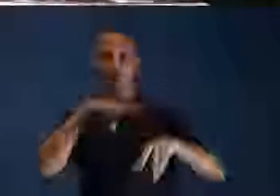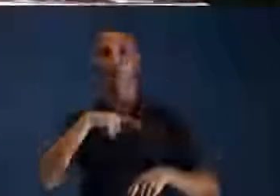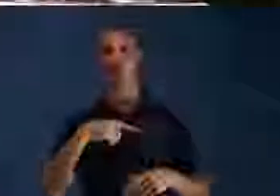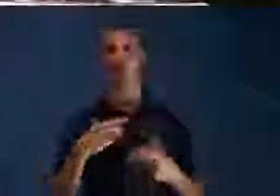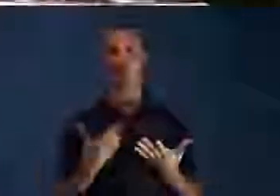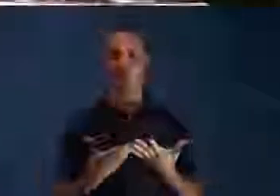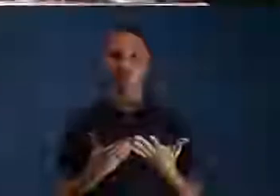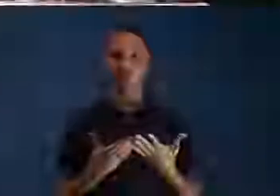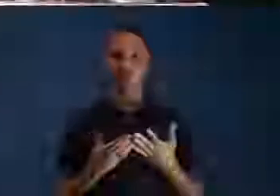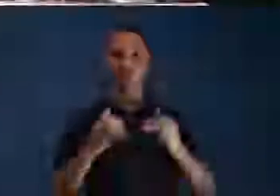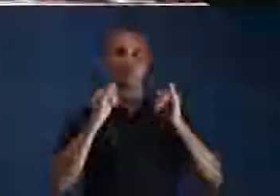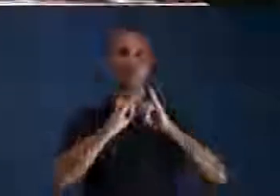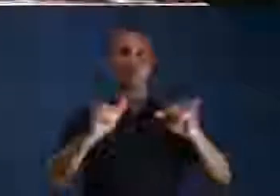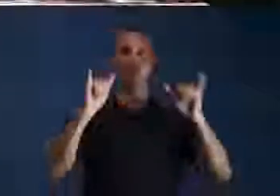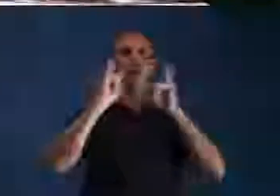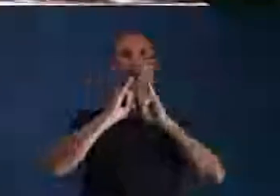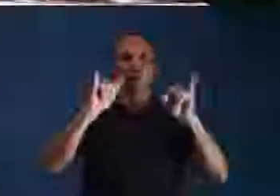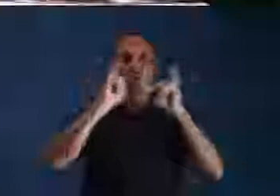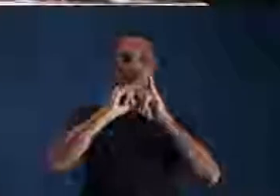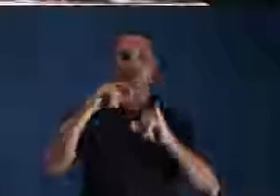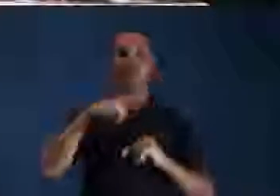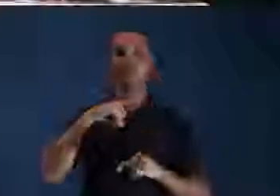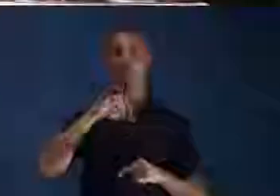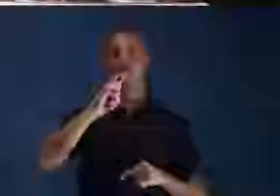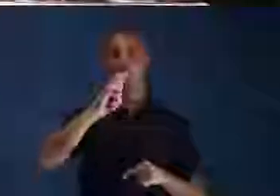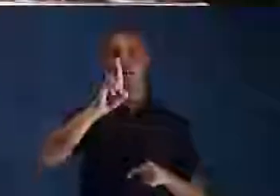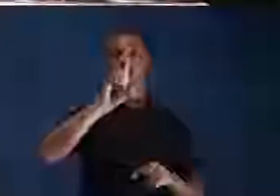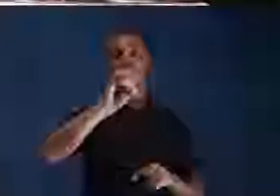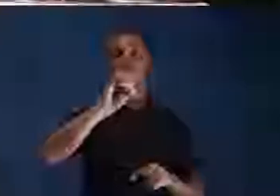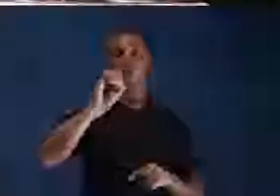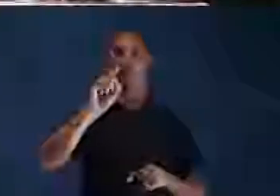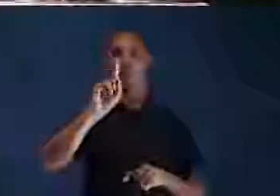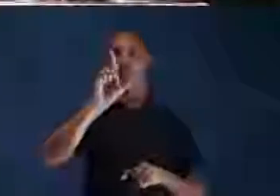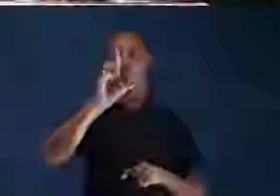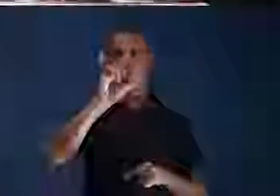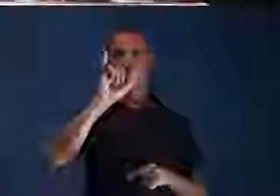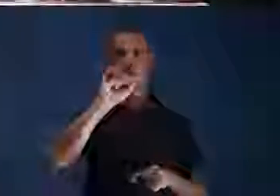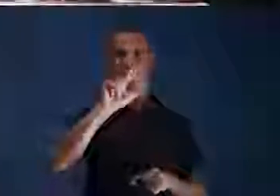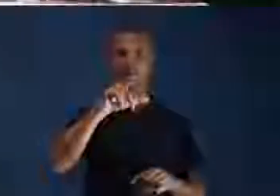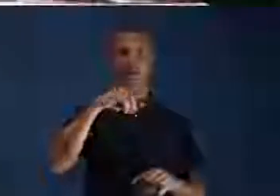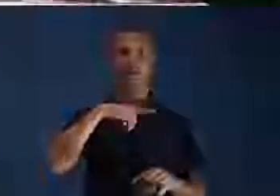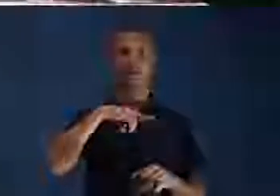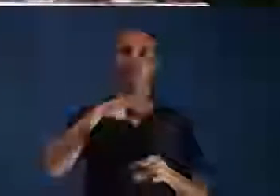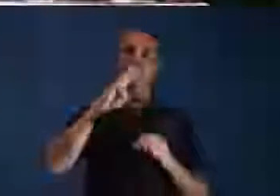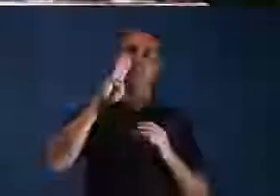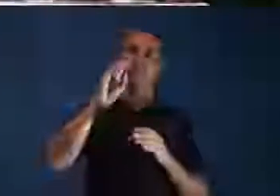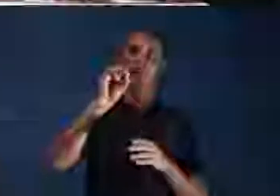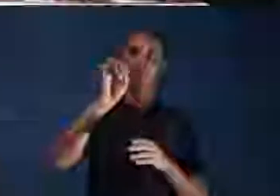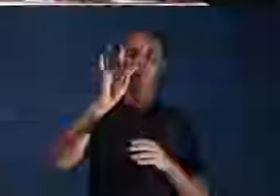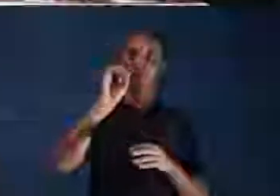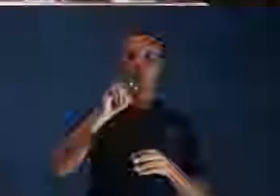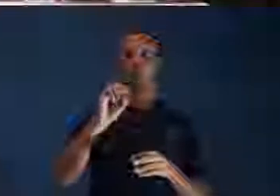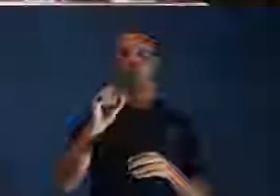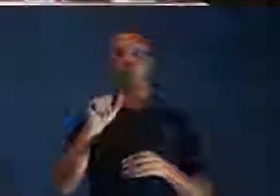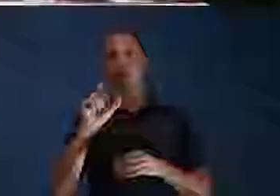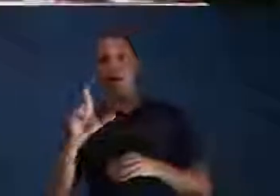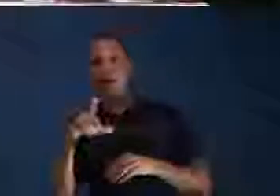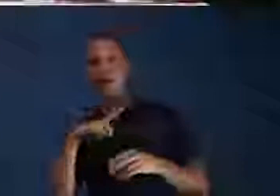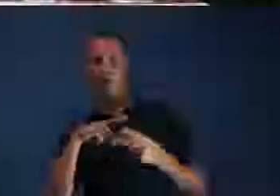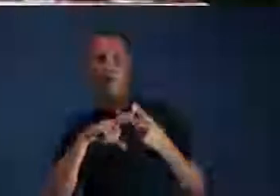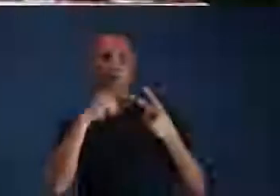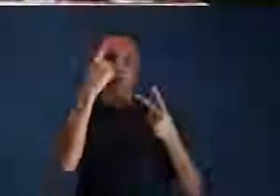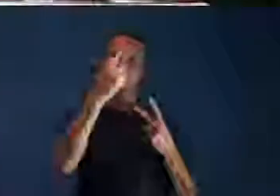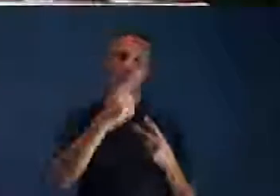A essas publicações, que tiveram Brooklyn como cenário, seguiram-se o Boston Noir, consequência, o Boston